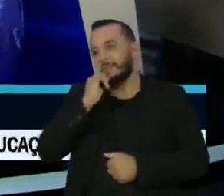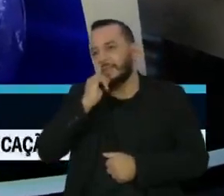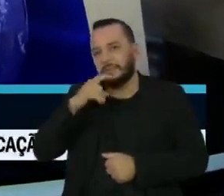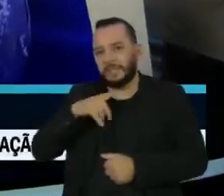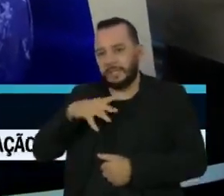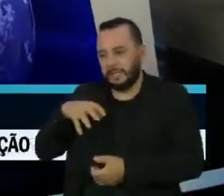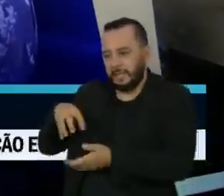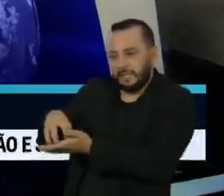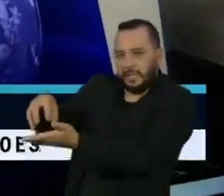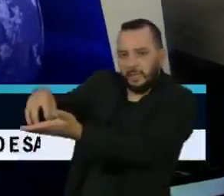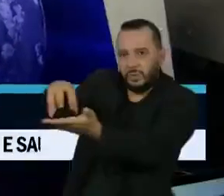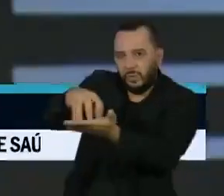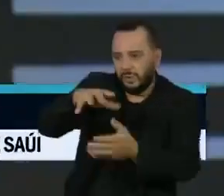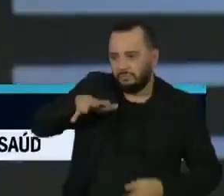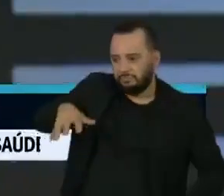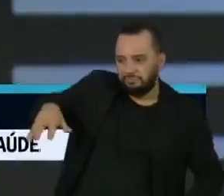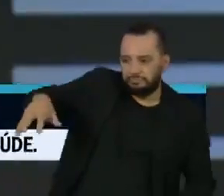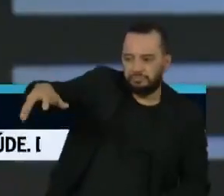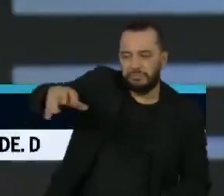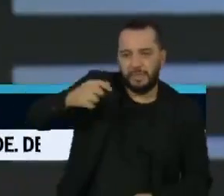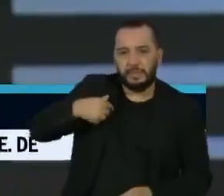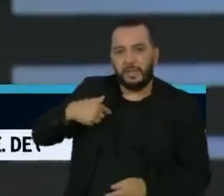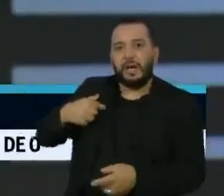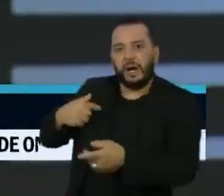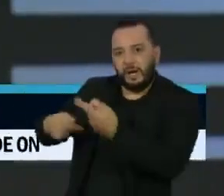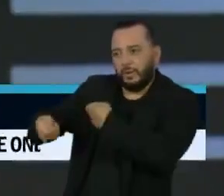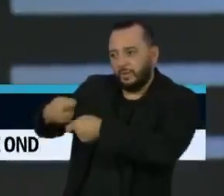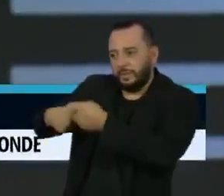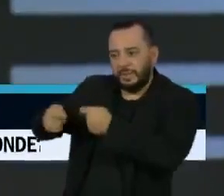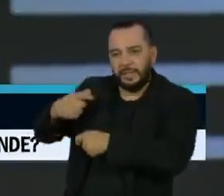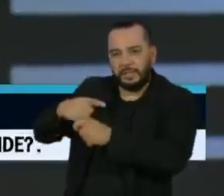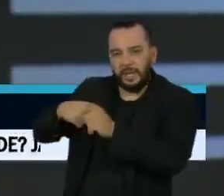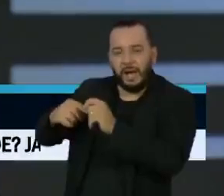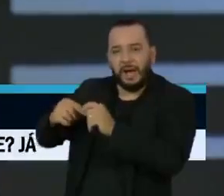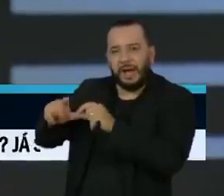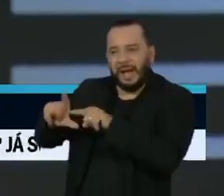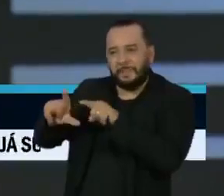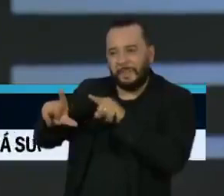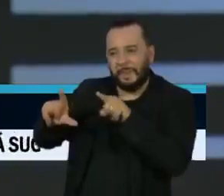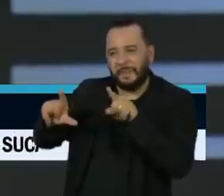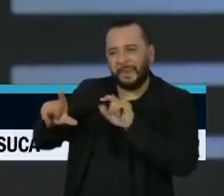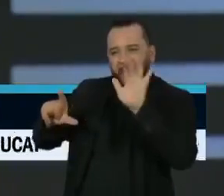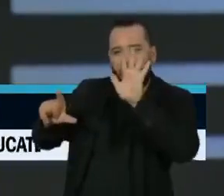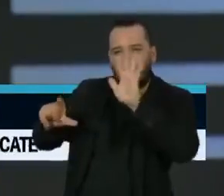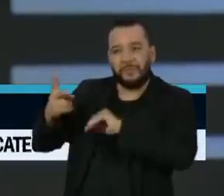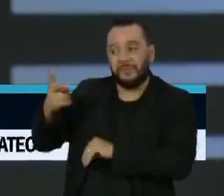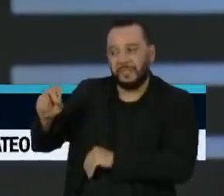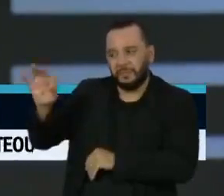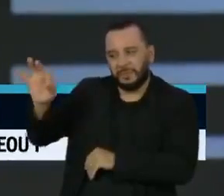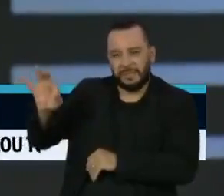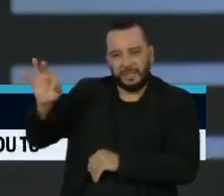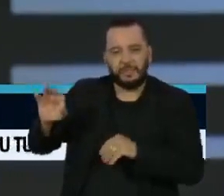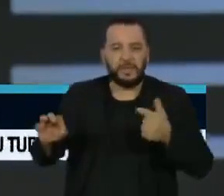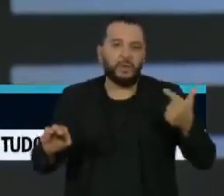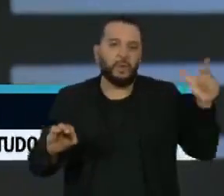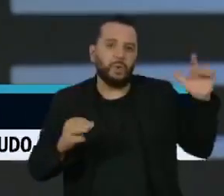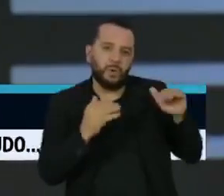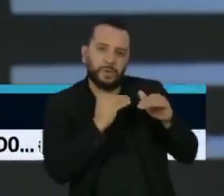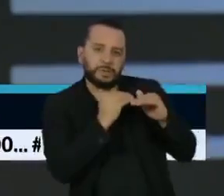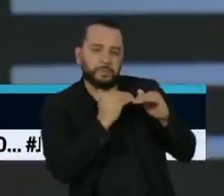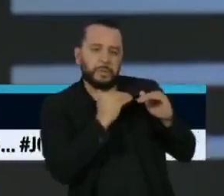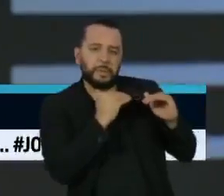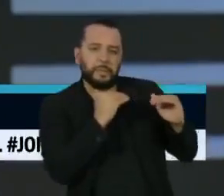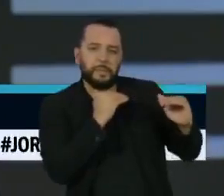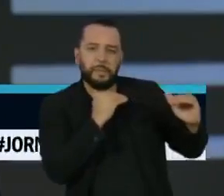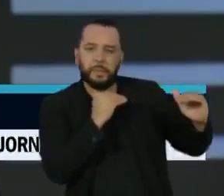setores você tem setores tem inflação da aprece perto de vinte por cento você tem setores que estão com os preços mais ou menos estacionados por